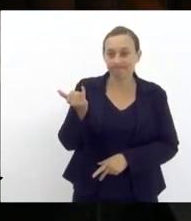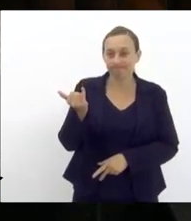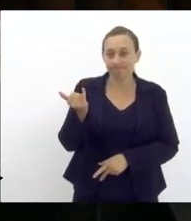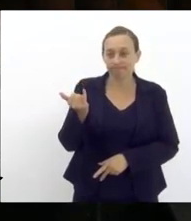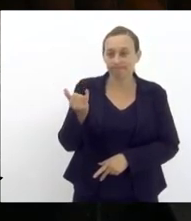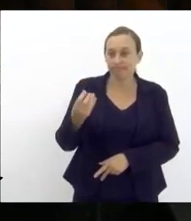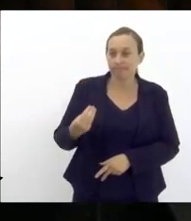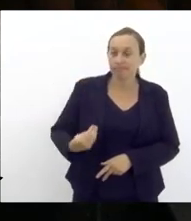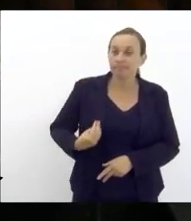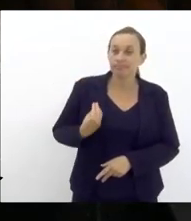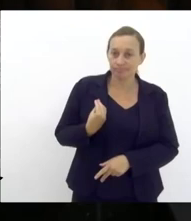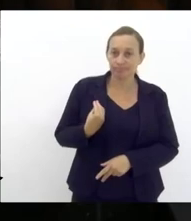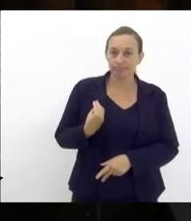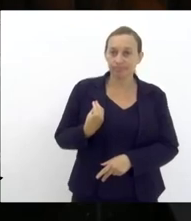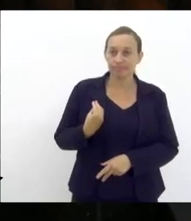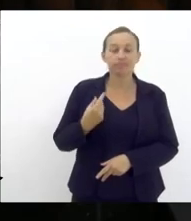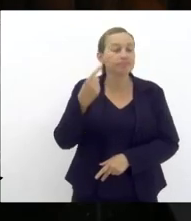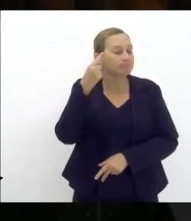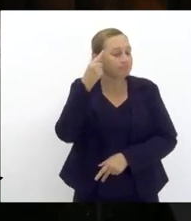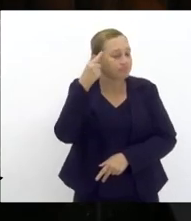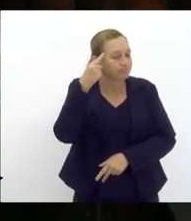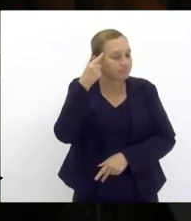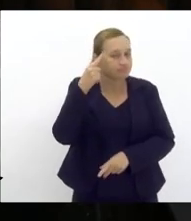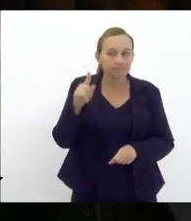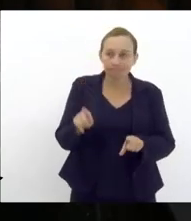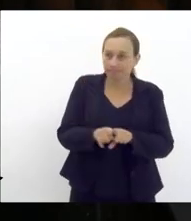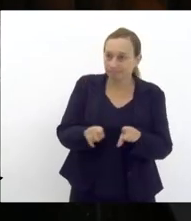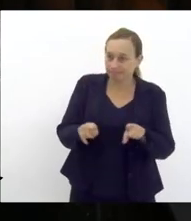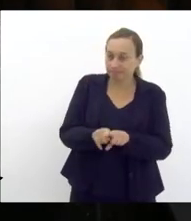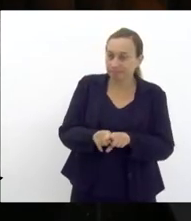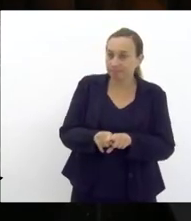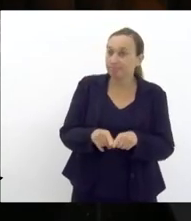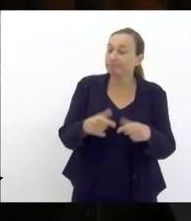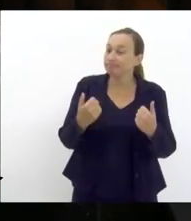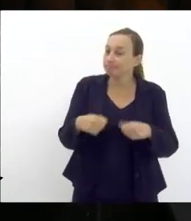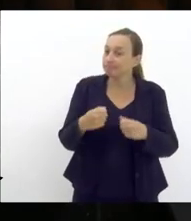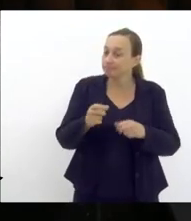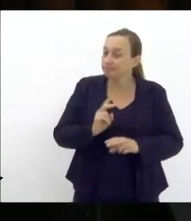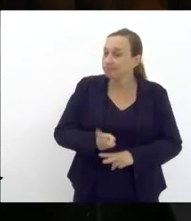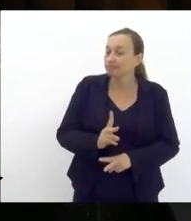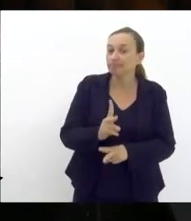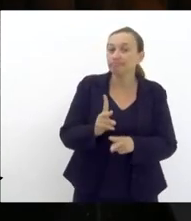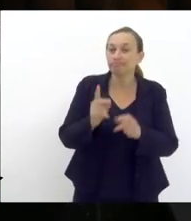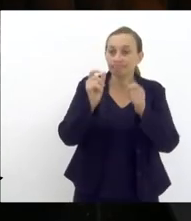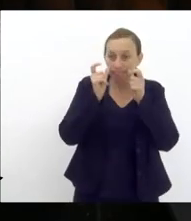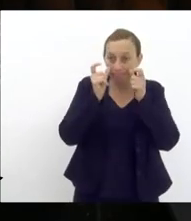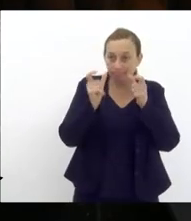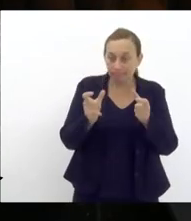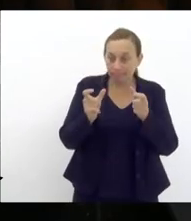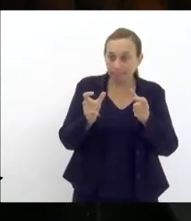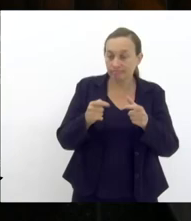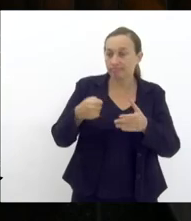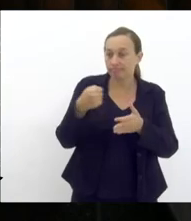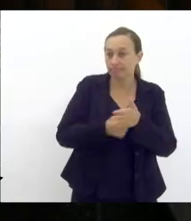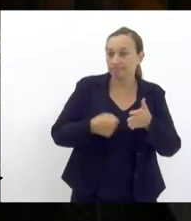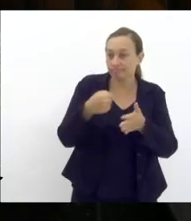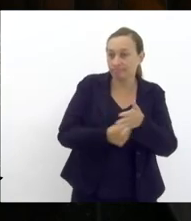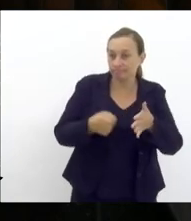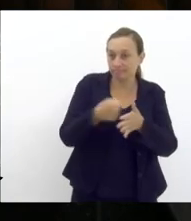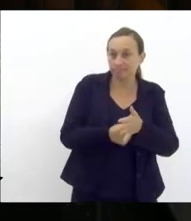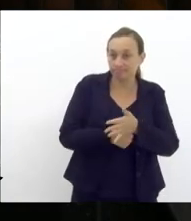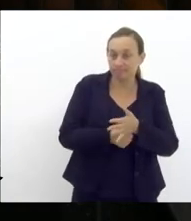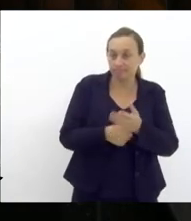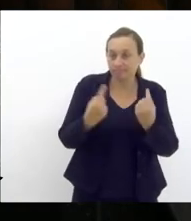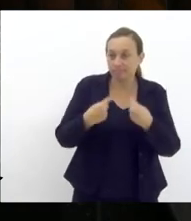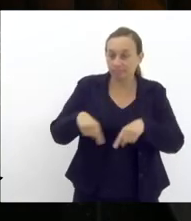e ainda refletirmos que devemos estar sempre atentos a luta